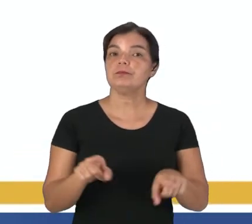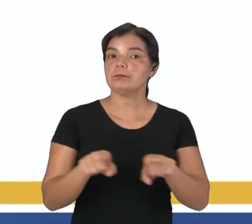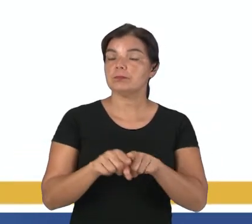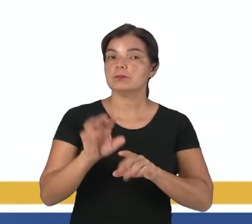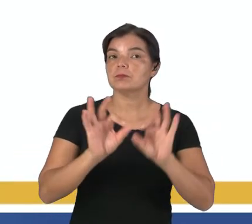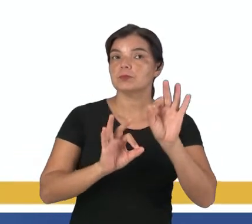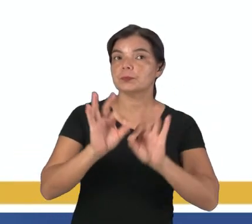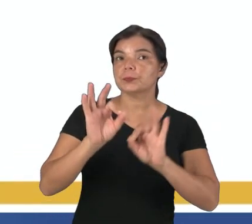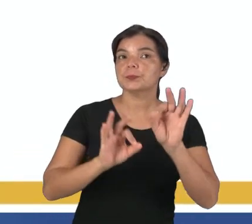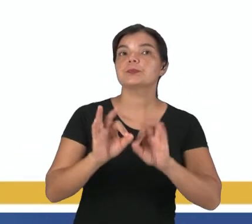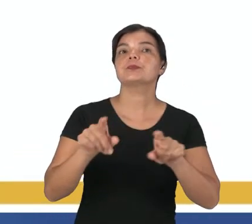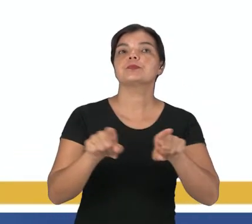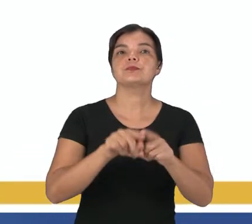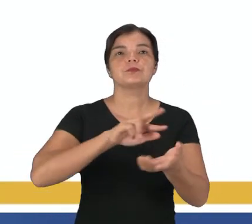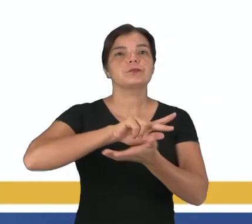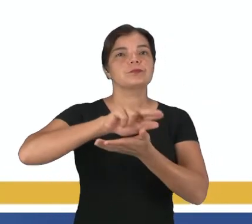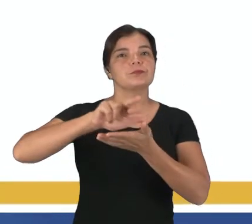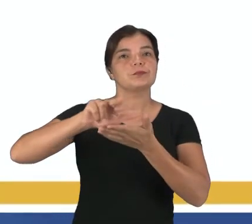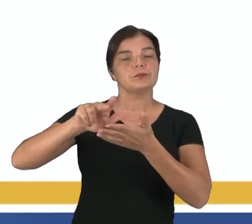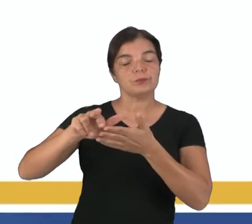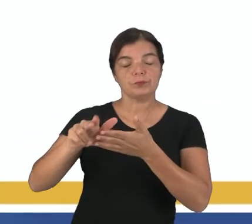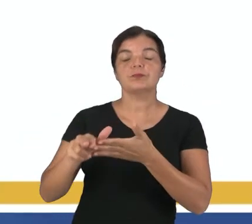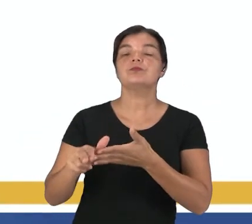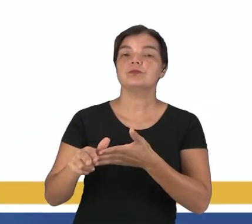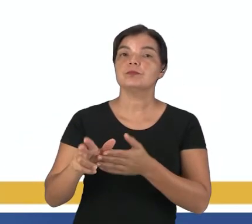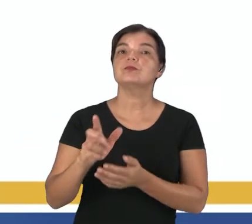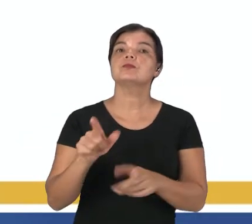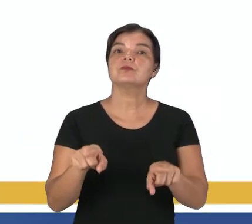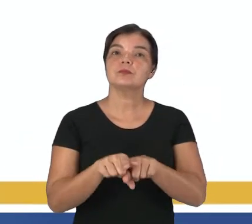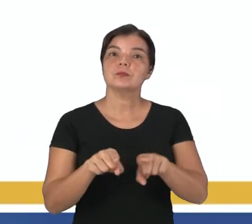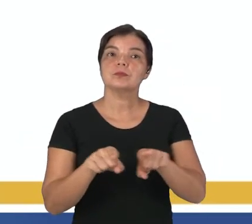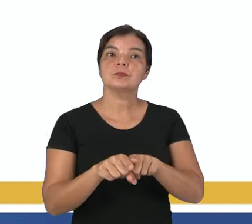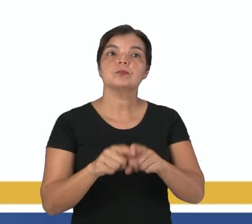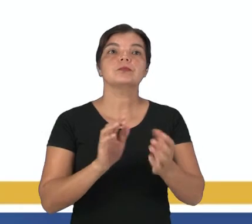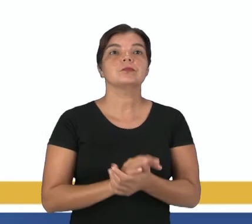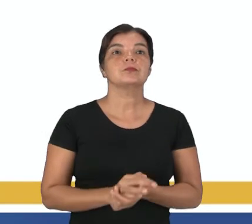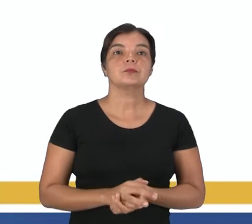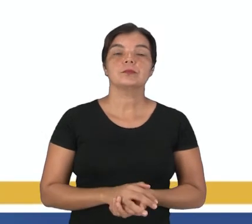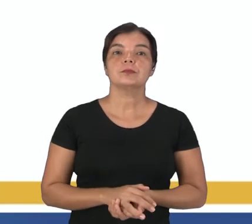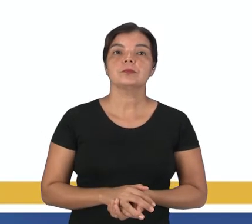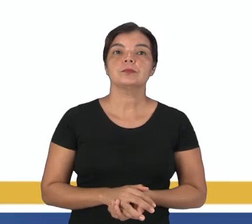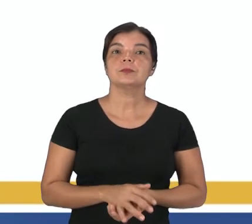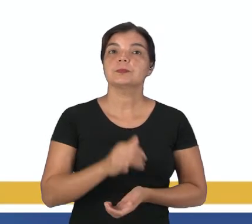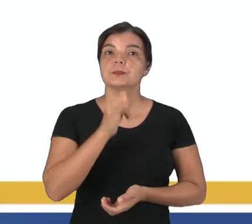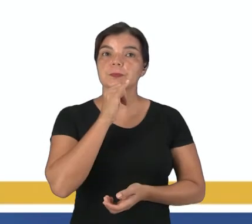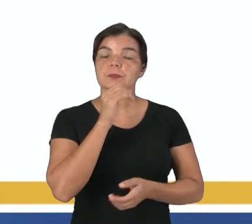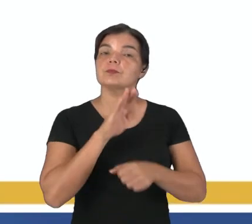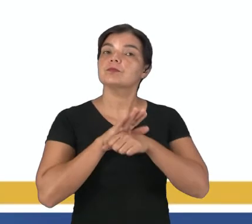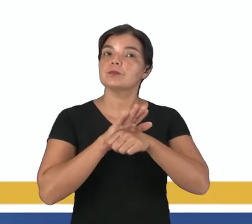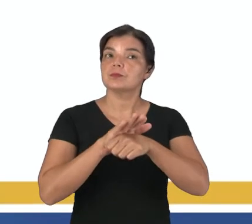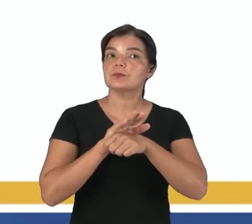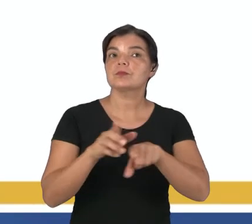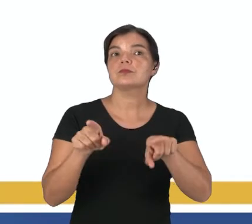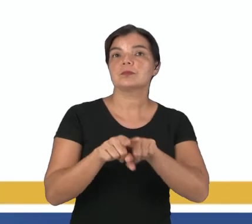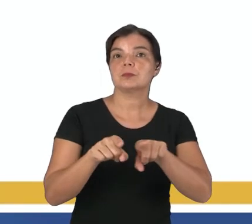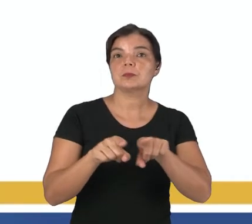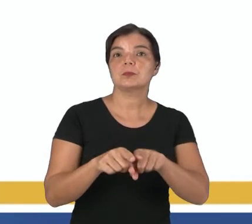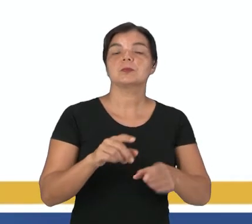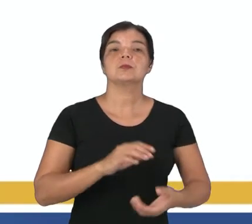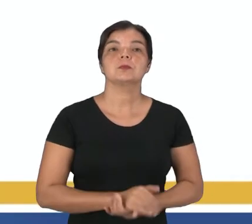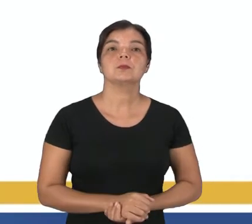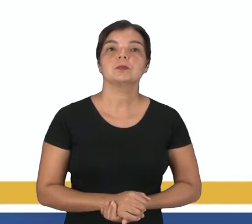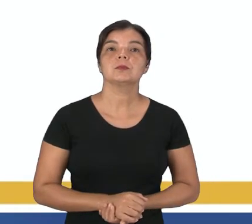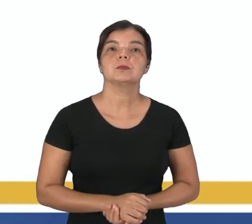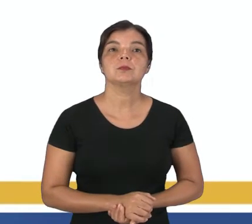como proteína a gente pode ingerir diversos para obter essas proteínas nós podemos ingerir diversos alimentos que auxiliam né